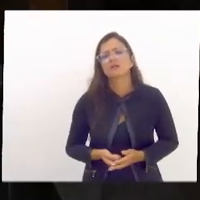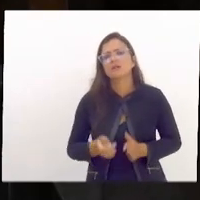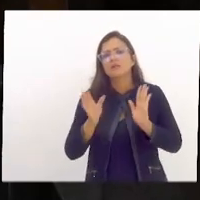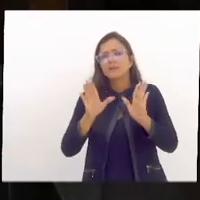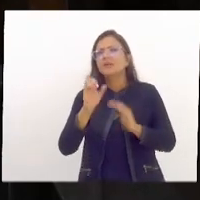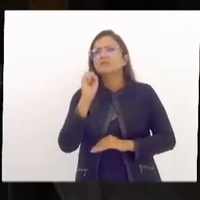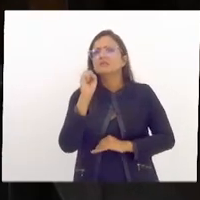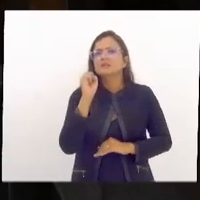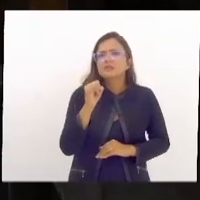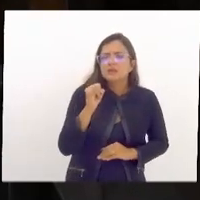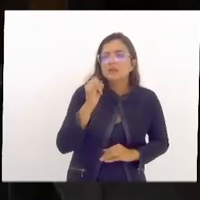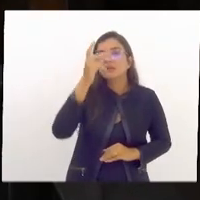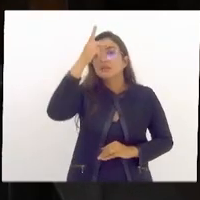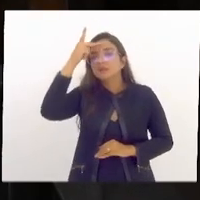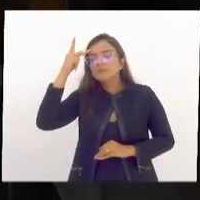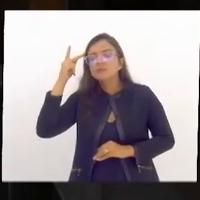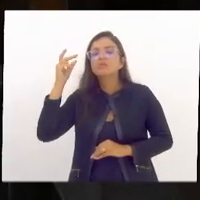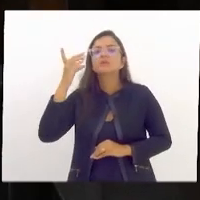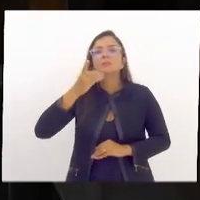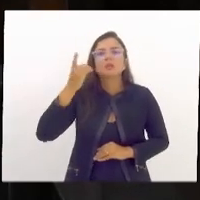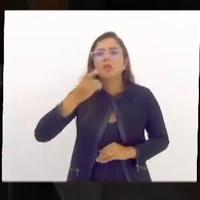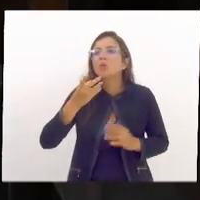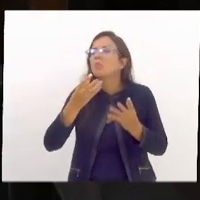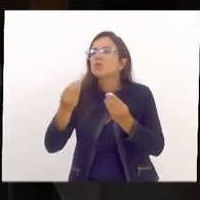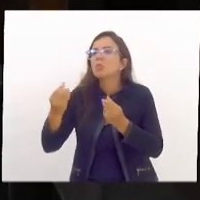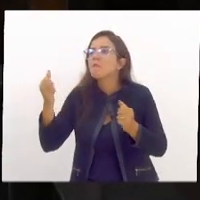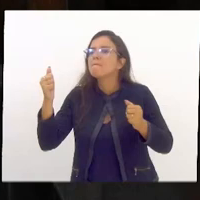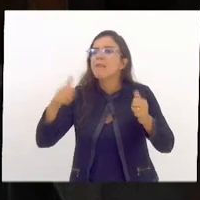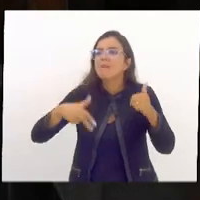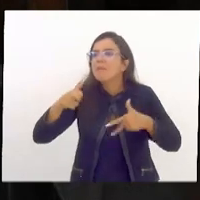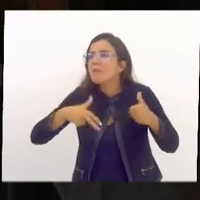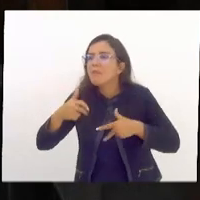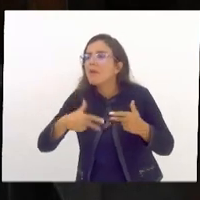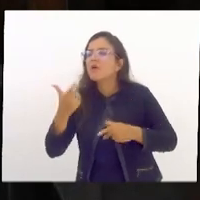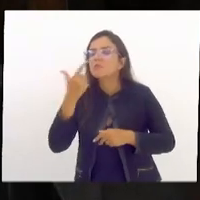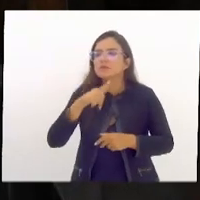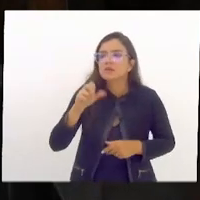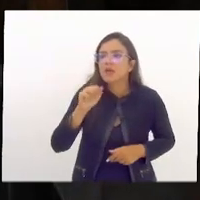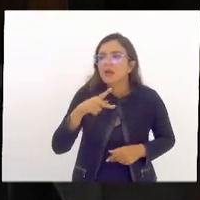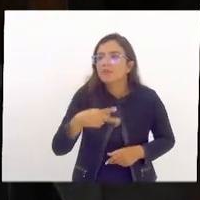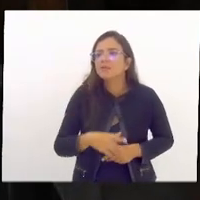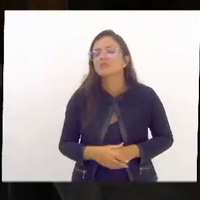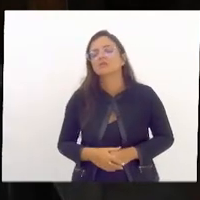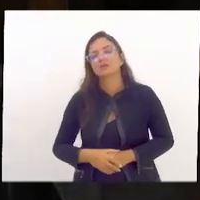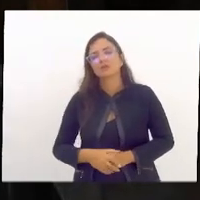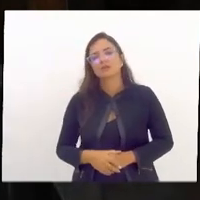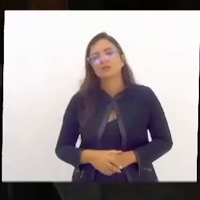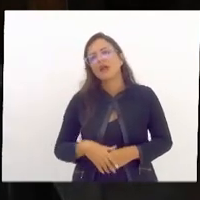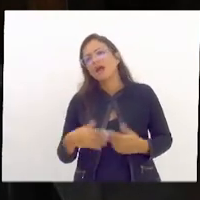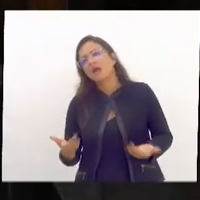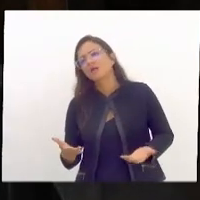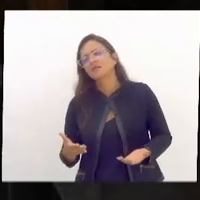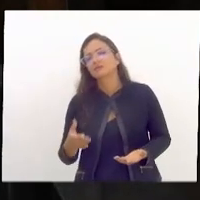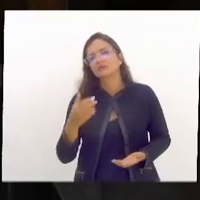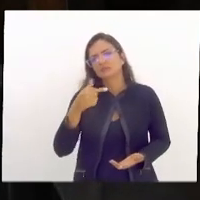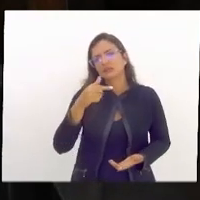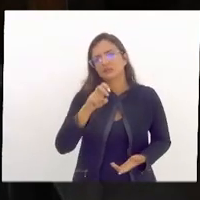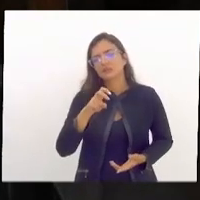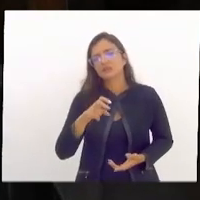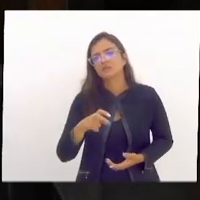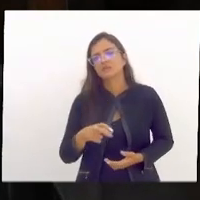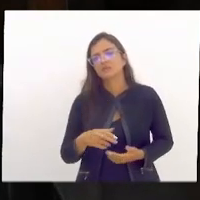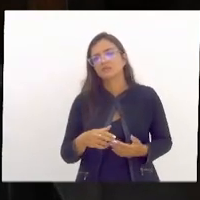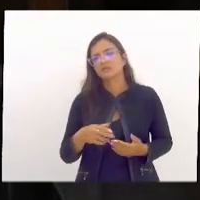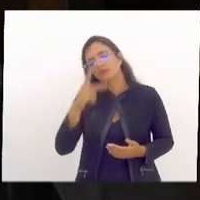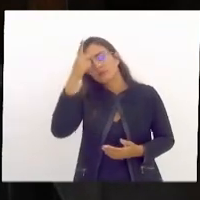centenas de deputados puderem entrar, de ex-deputados, você retroage a 75 e abre a possibilidade de entrar